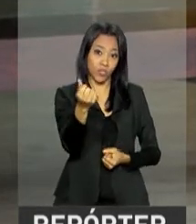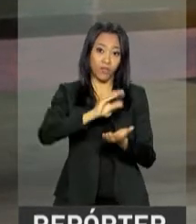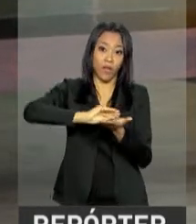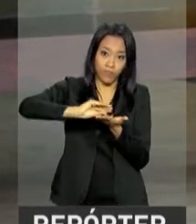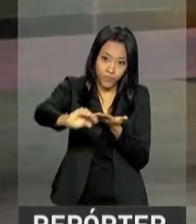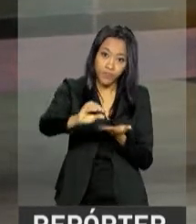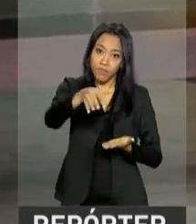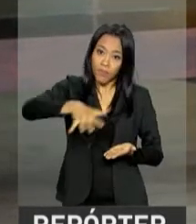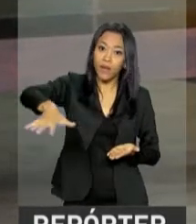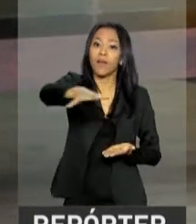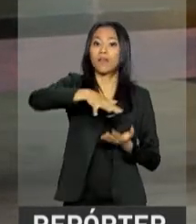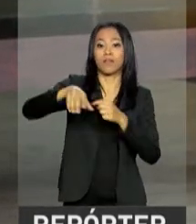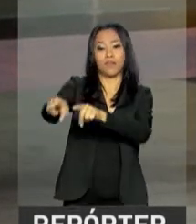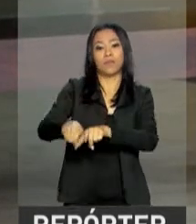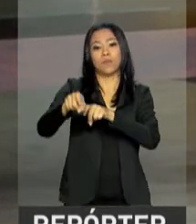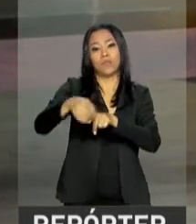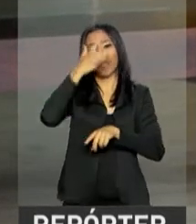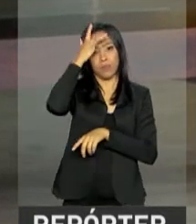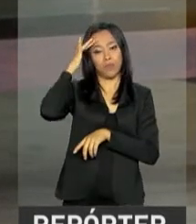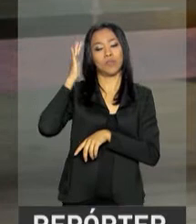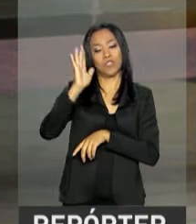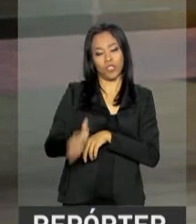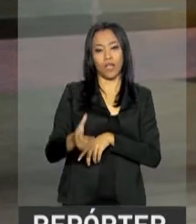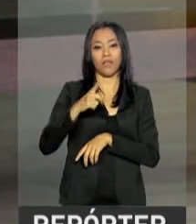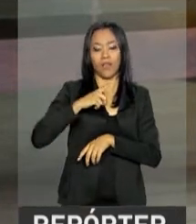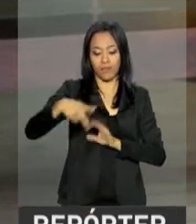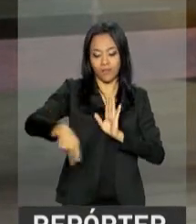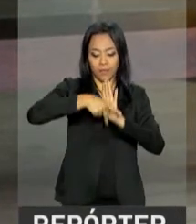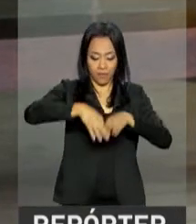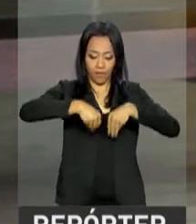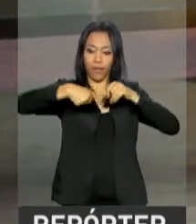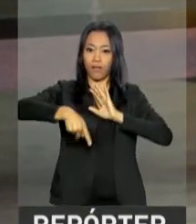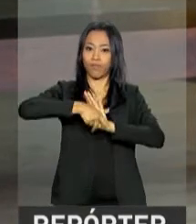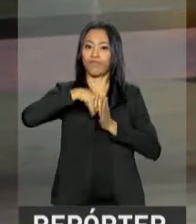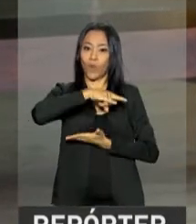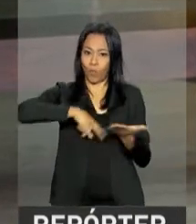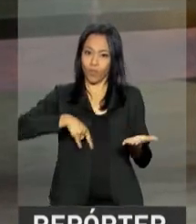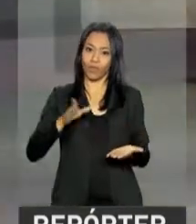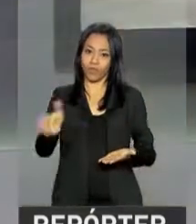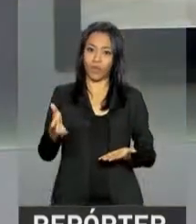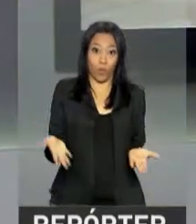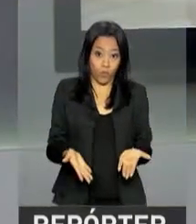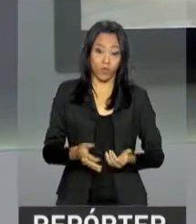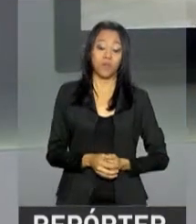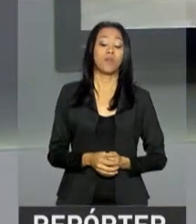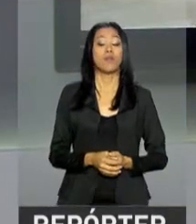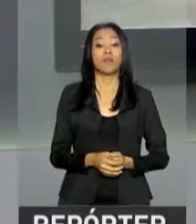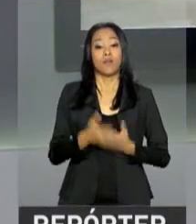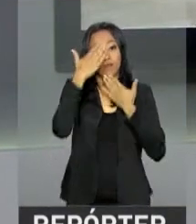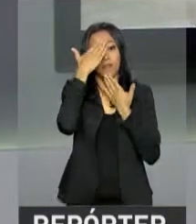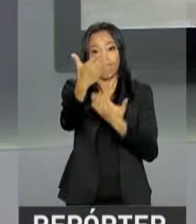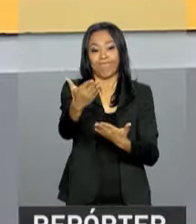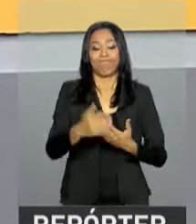financiar atividades agrícolas das pessoas que estão recebendo os títulos a partir de hoje. Carla, eu volto com você. Obrigada, Ney, pela